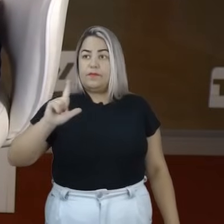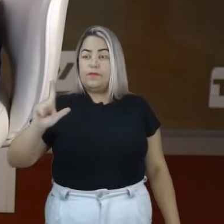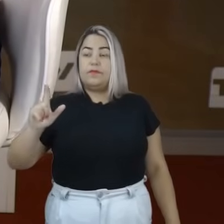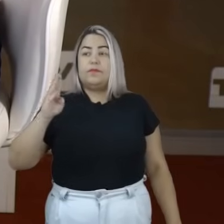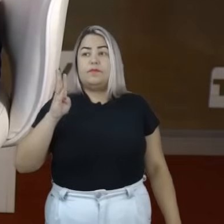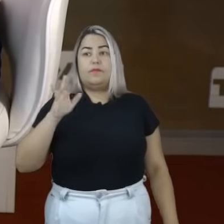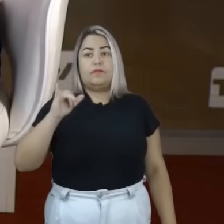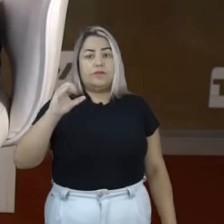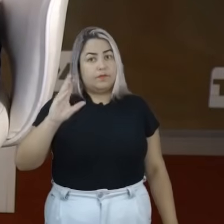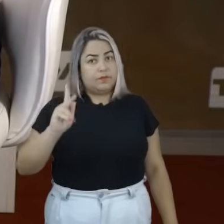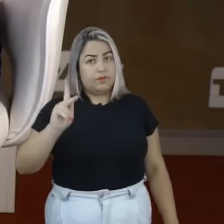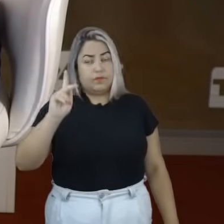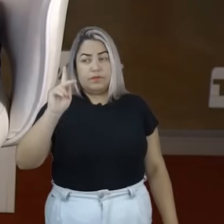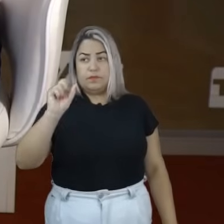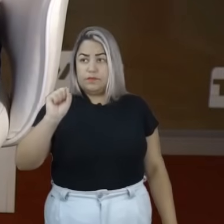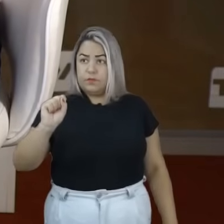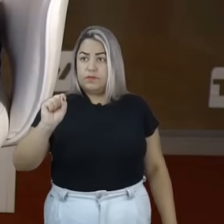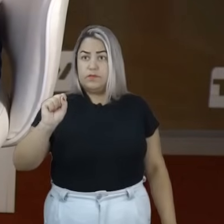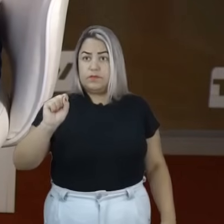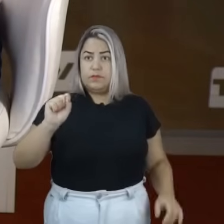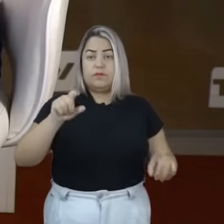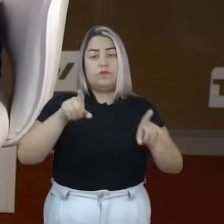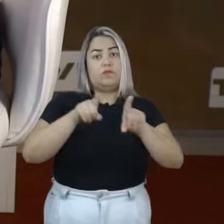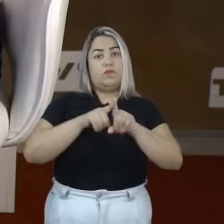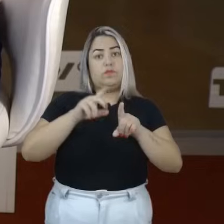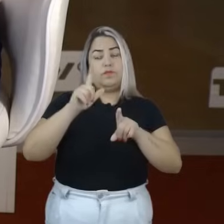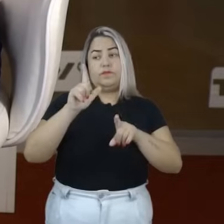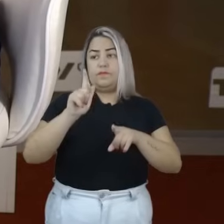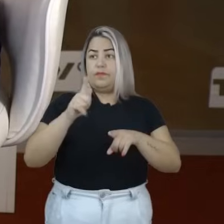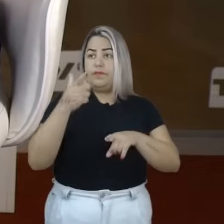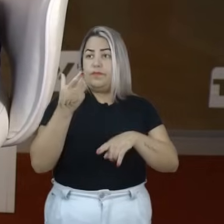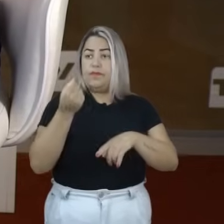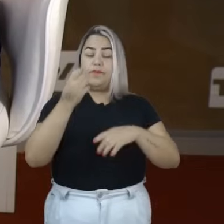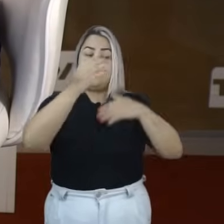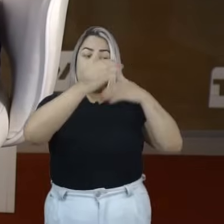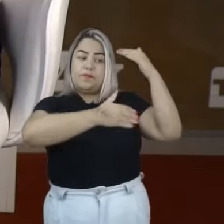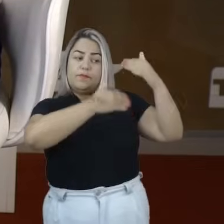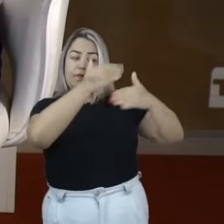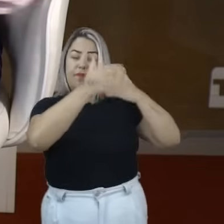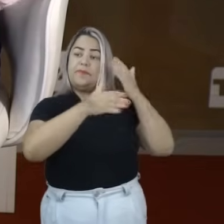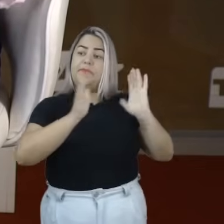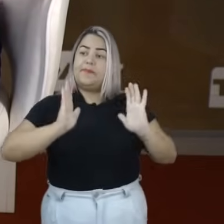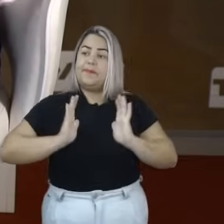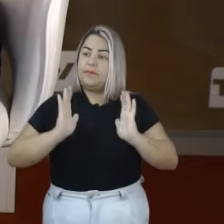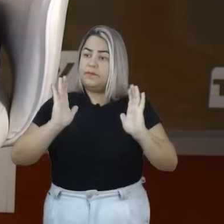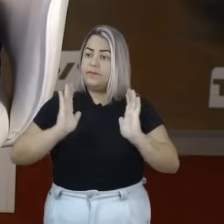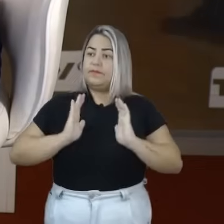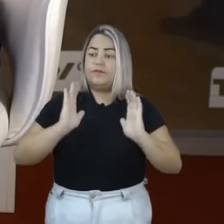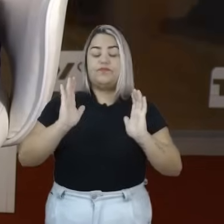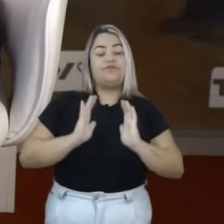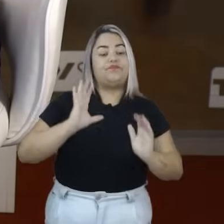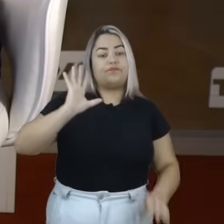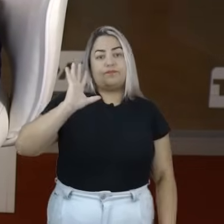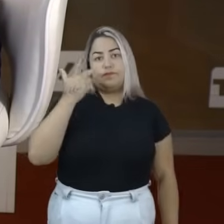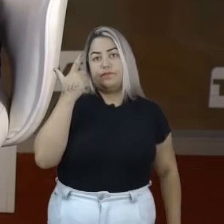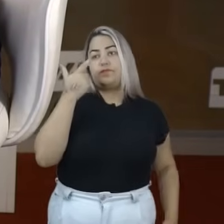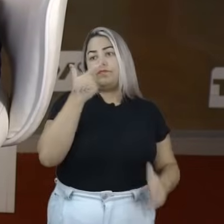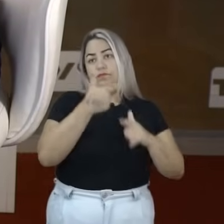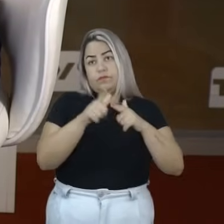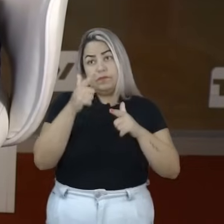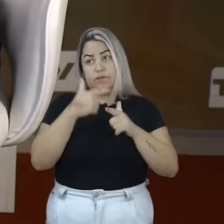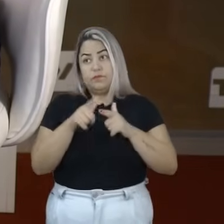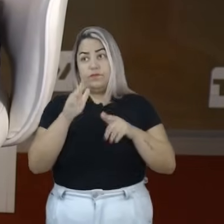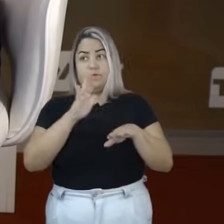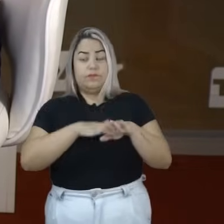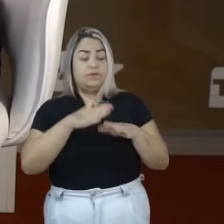Brasil, G20. E como integrar os mais desenvolvidos, os mais ricos, na solução do problema também dos